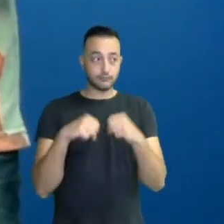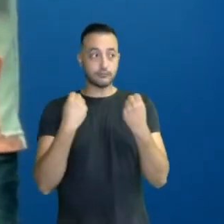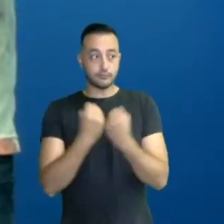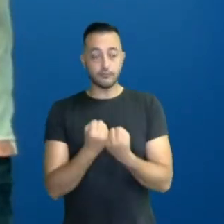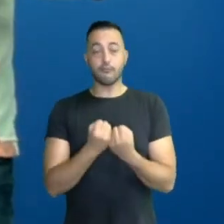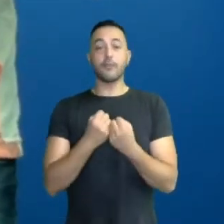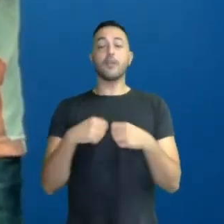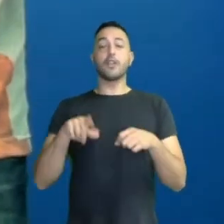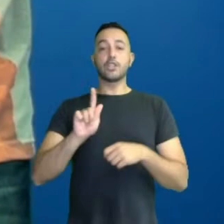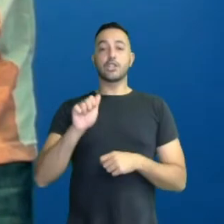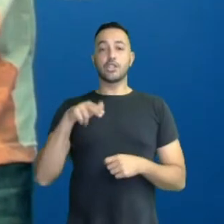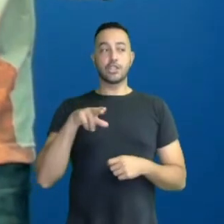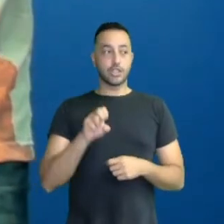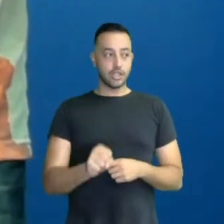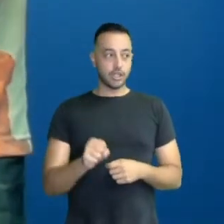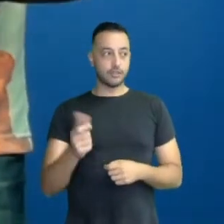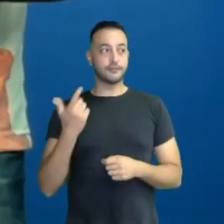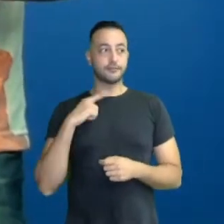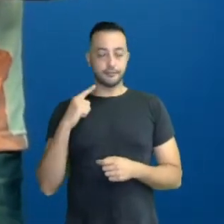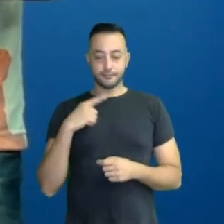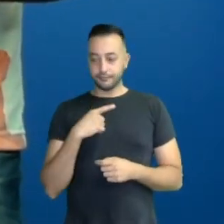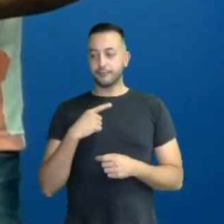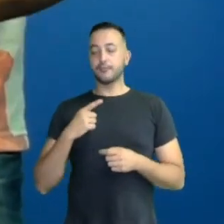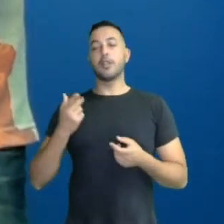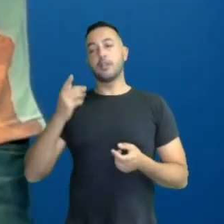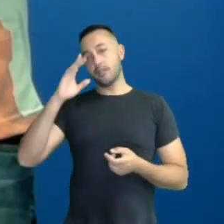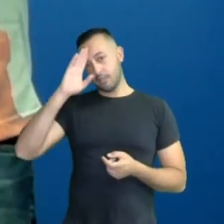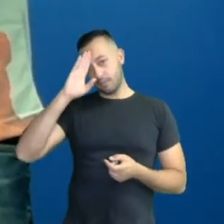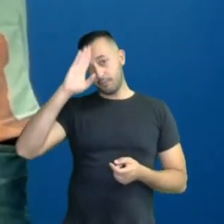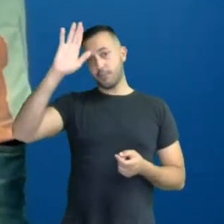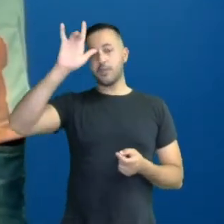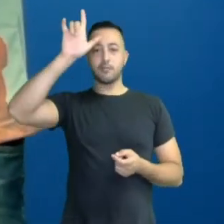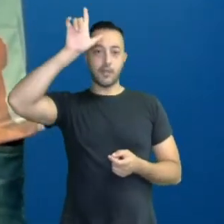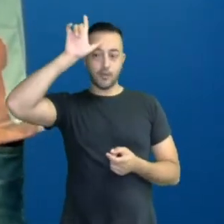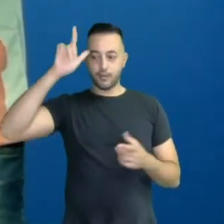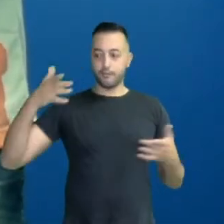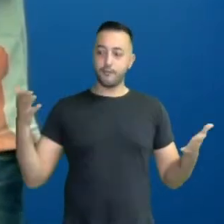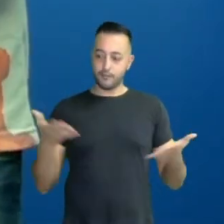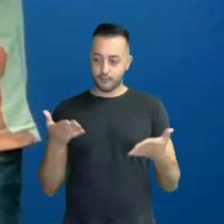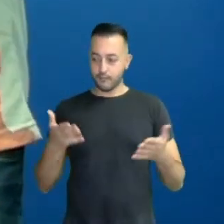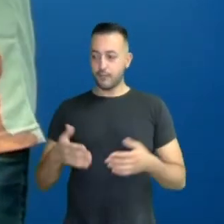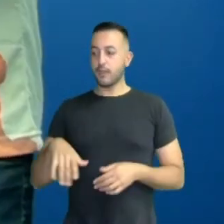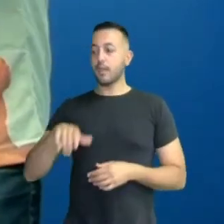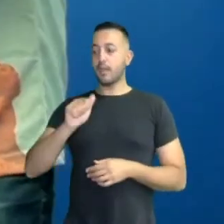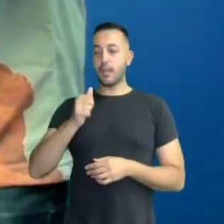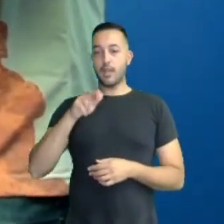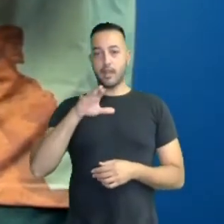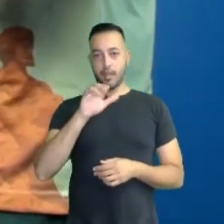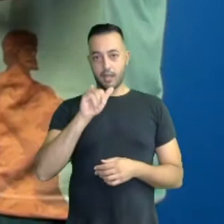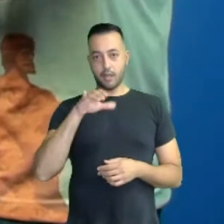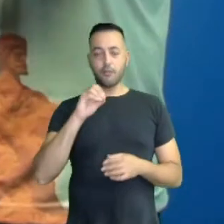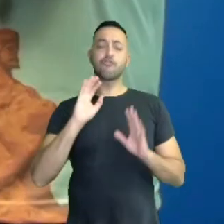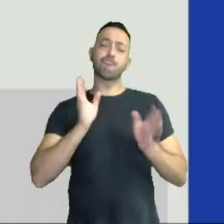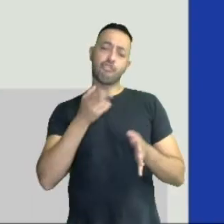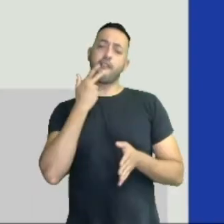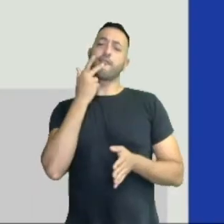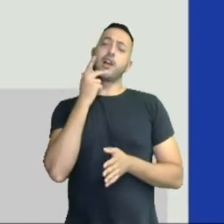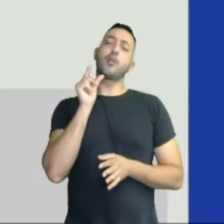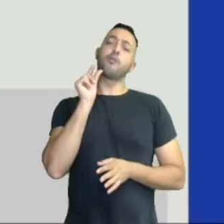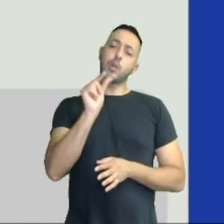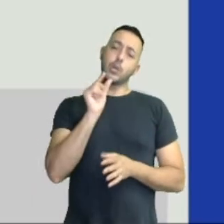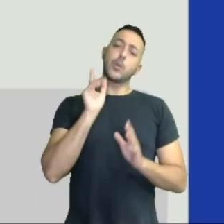em gêneros, com o pater como seu principal líder. Agora vamos para o período arcaico, que também já falamos um pouco, que